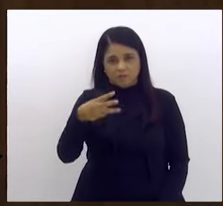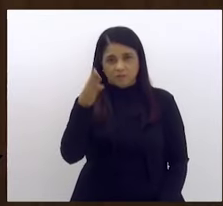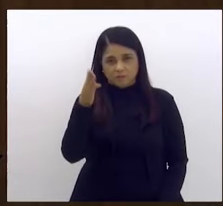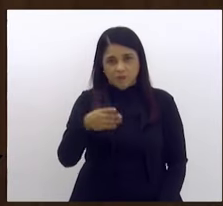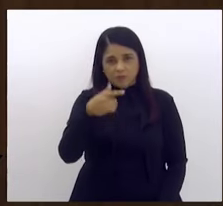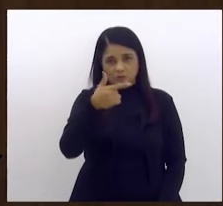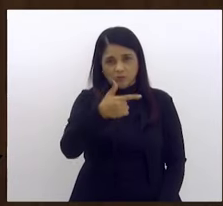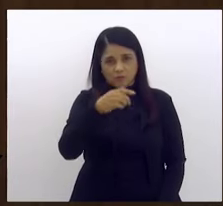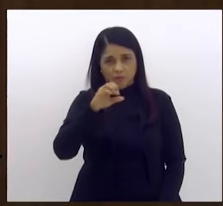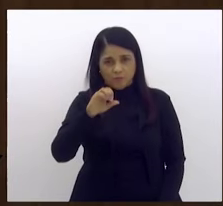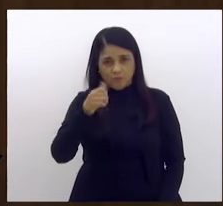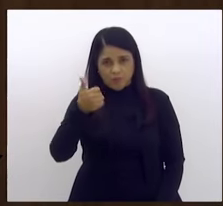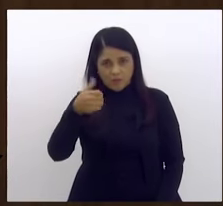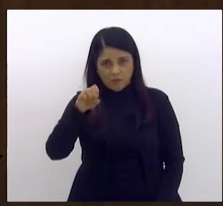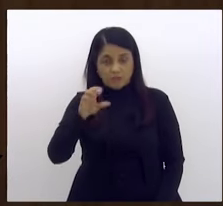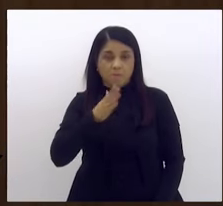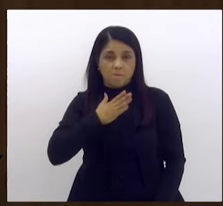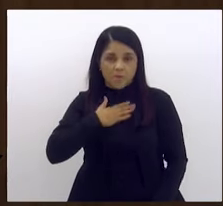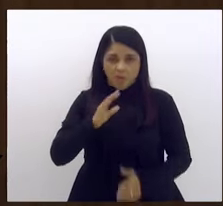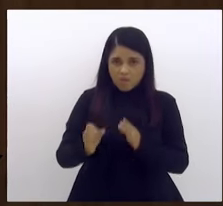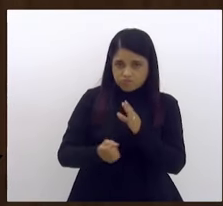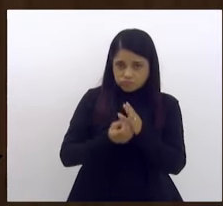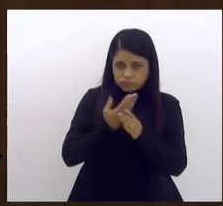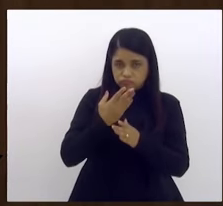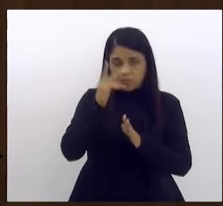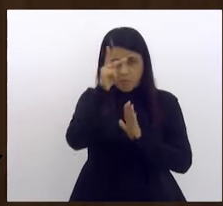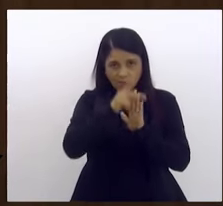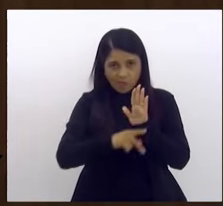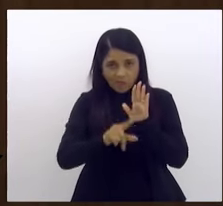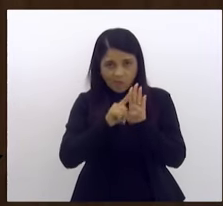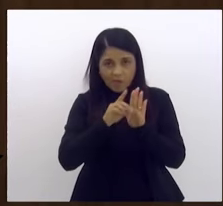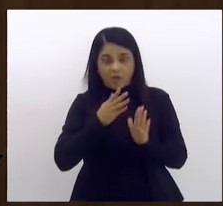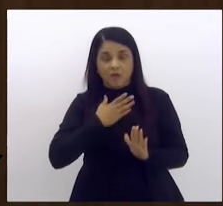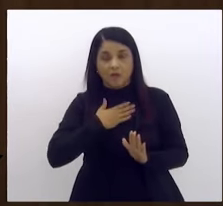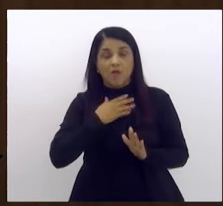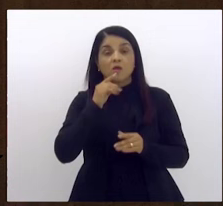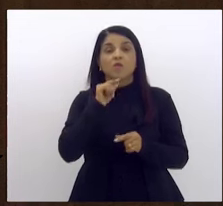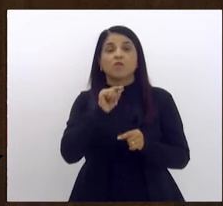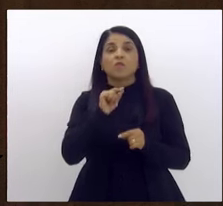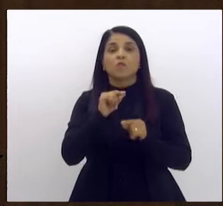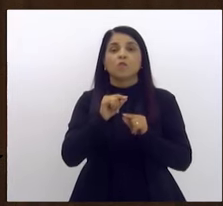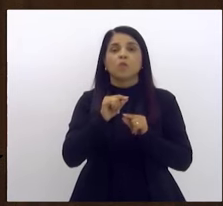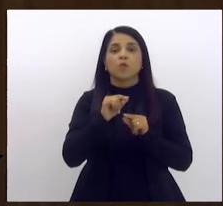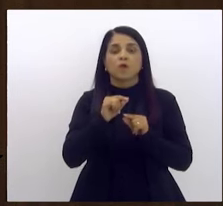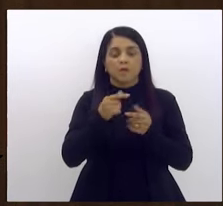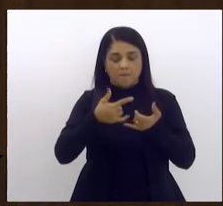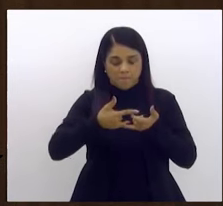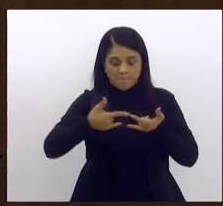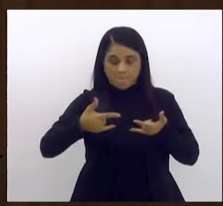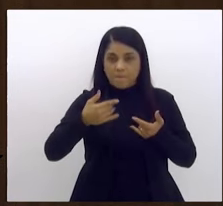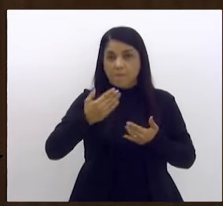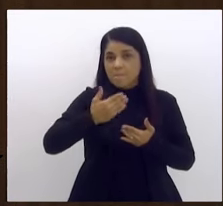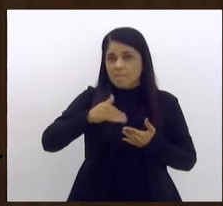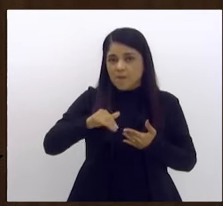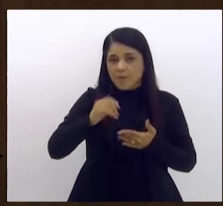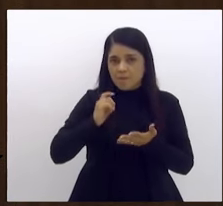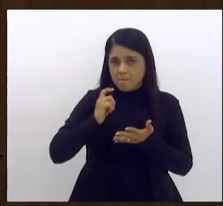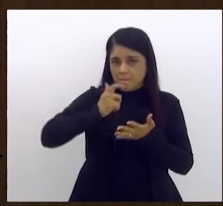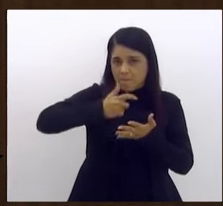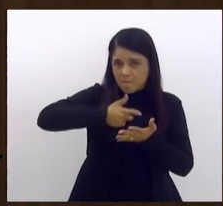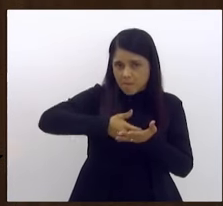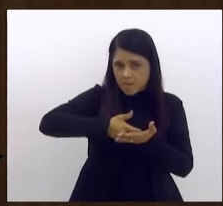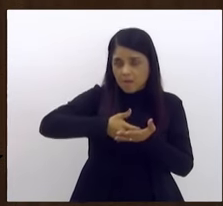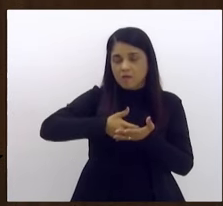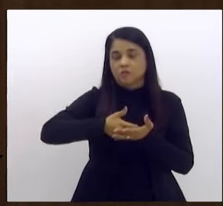2015, de minha autoria, e esse projeto ele prevê o pagamento de meia entrada aos portadores de doenças